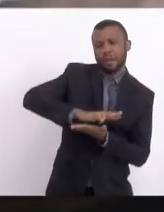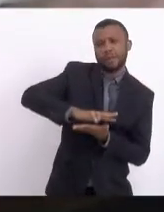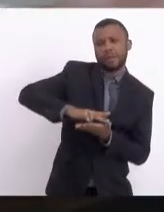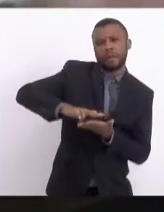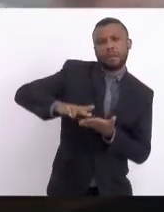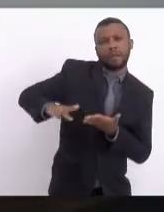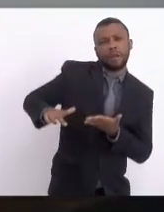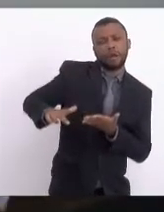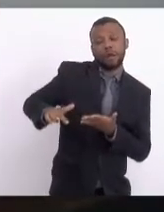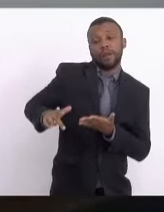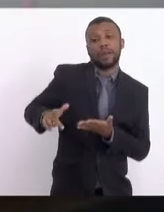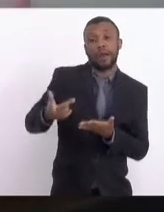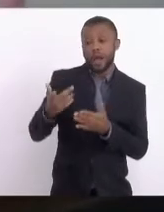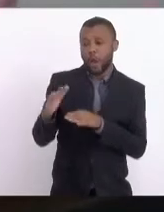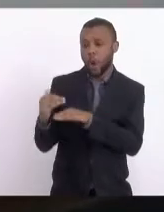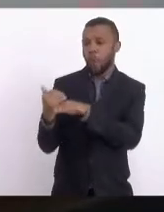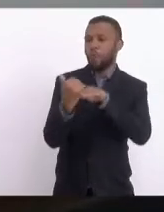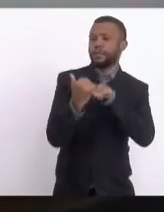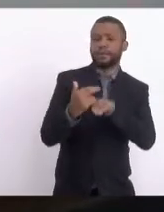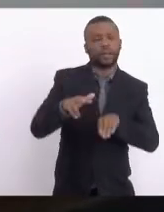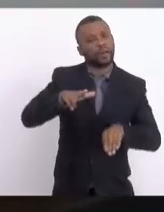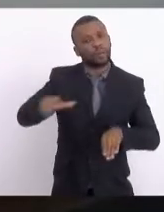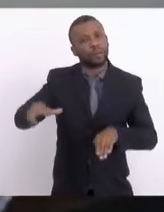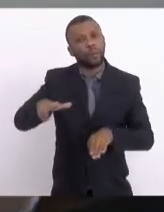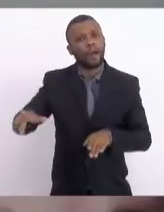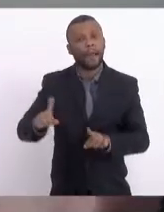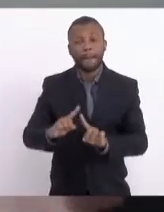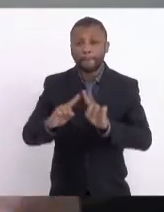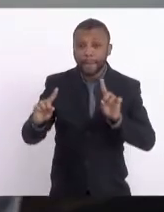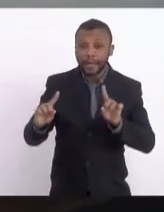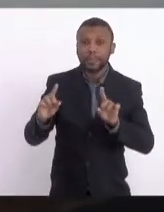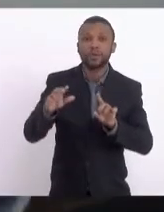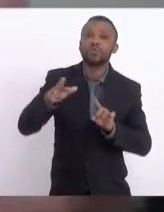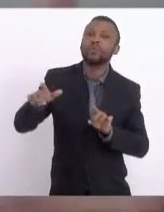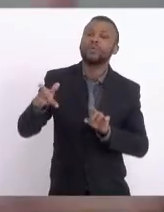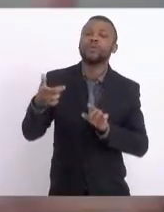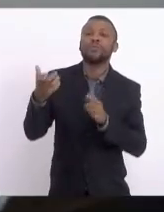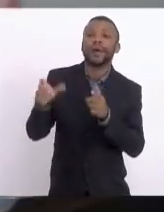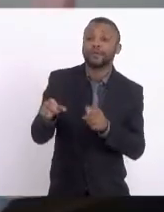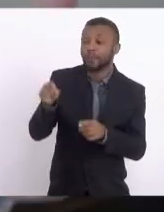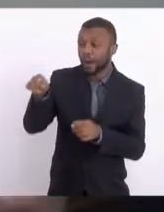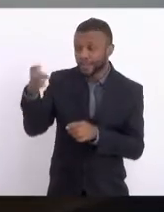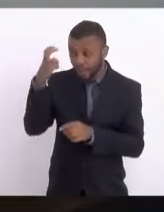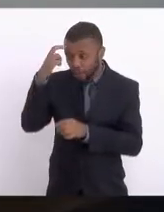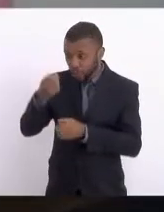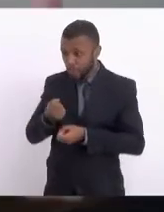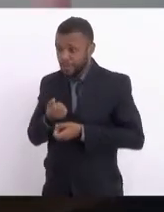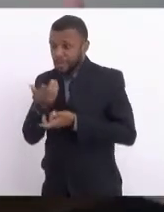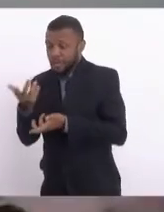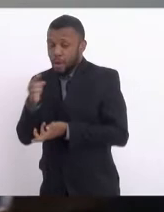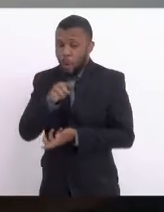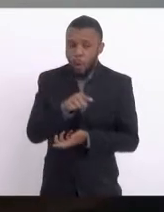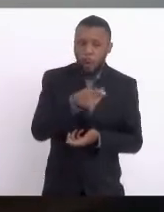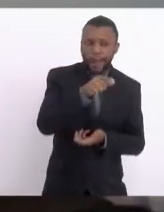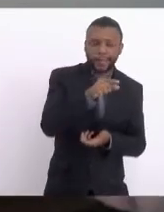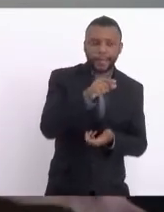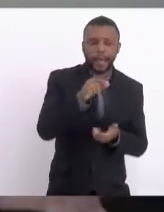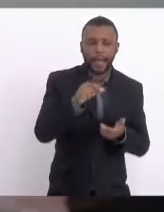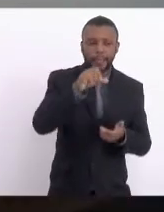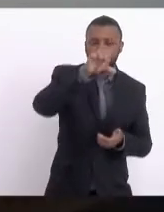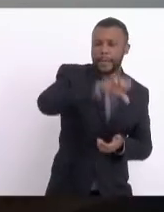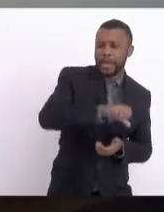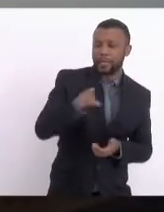centralidade, a cultura está em toda parte, mas não se trata de hierarquizar esta ou aquela manifestação cultural como sendo mais ou menos importante. Não é